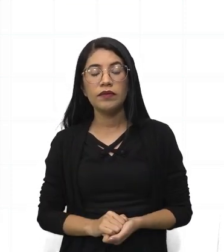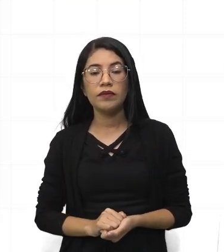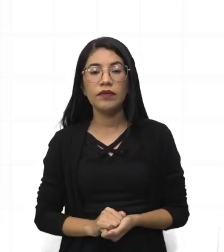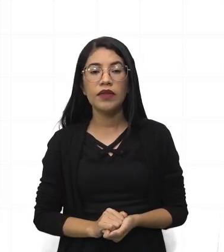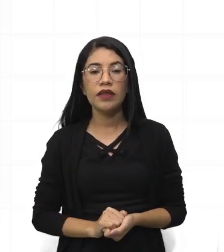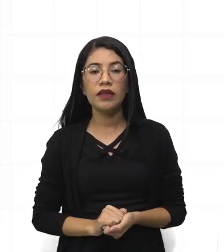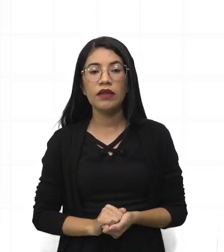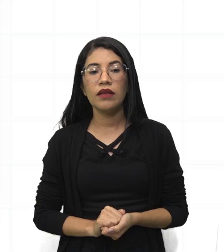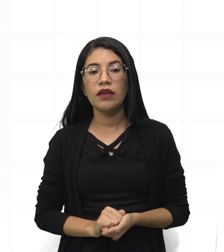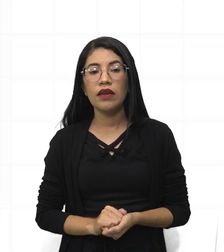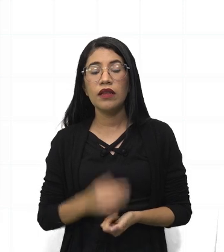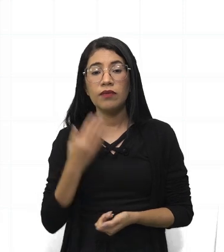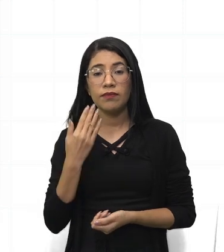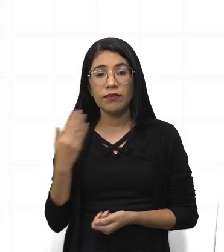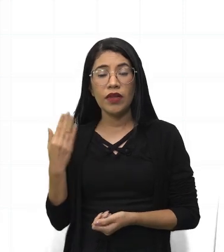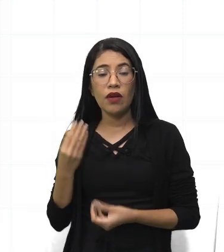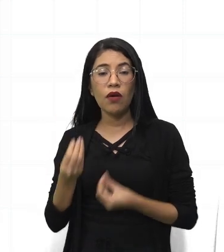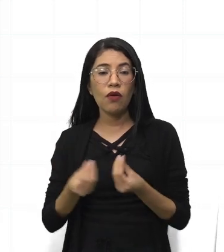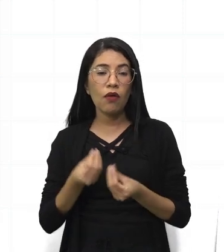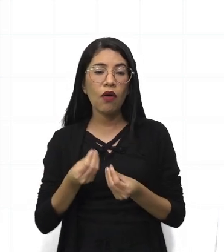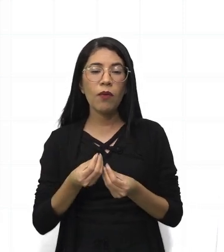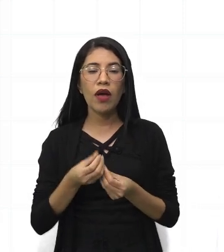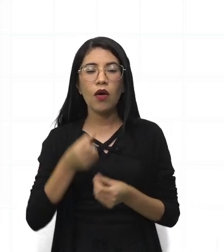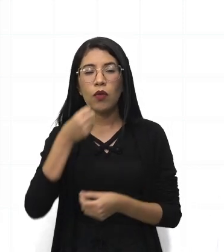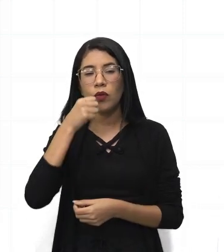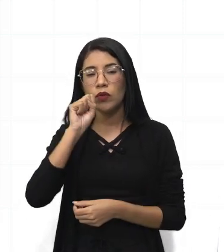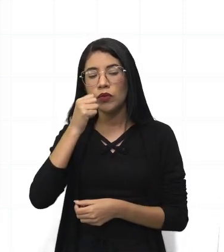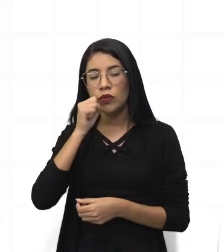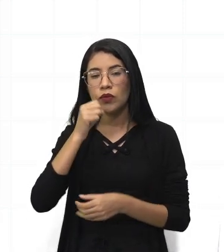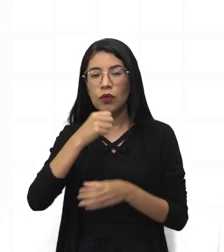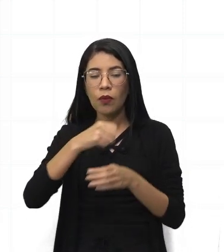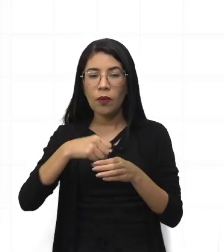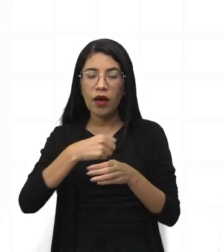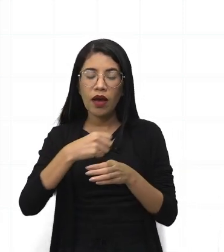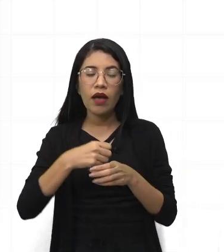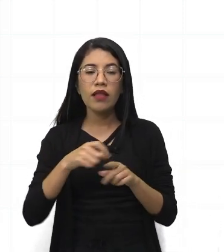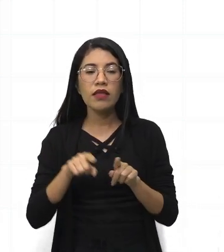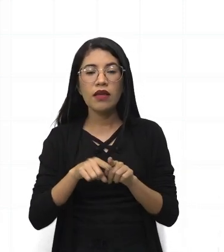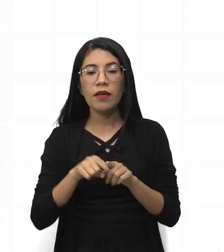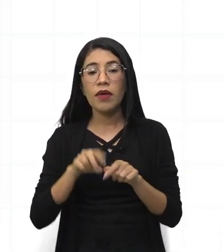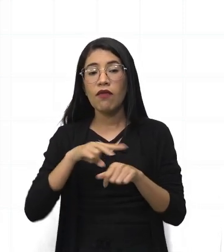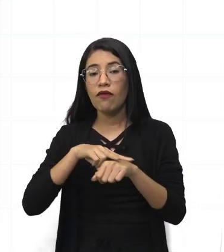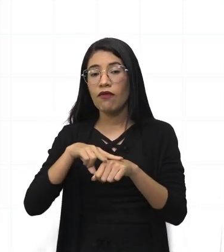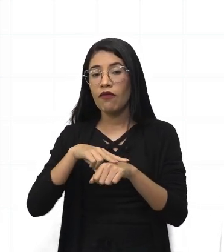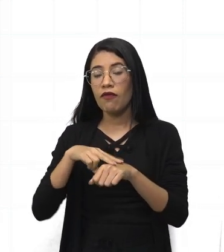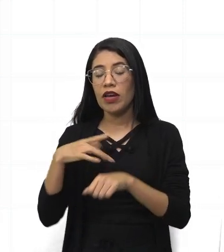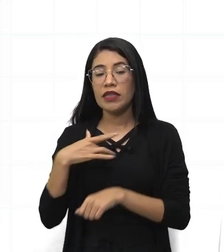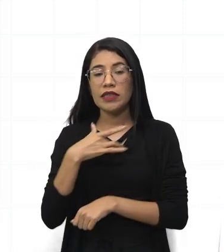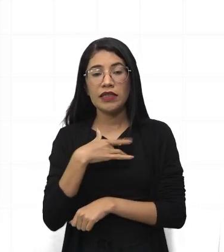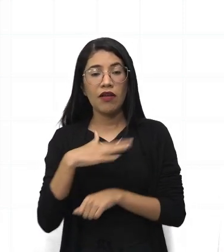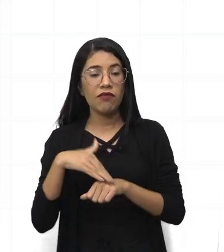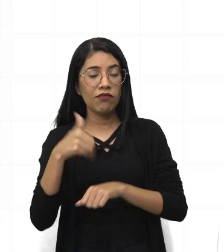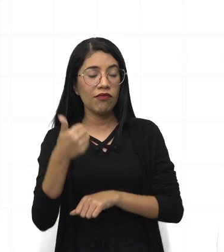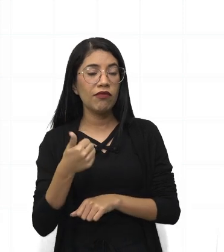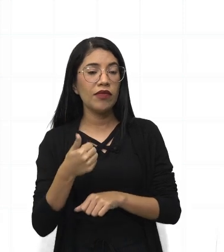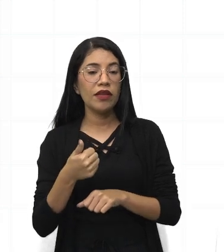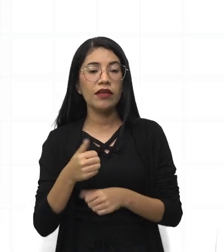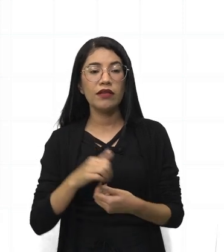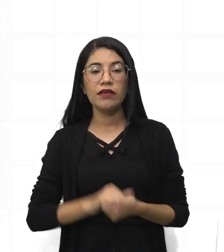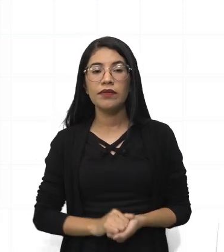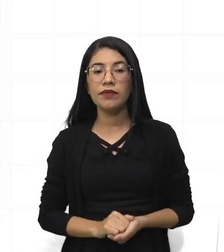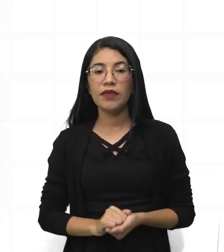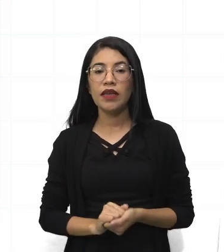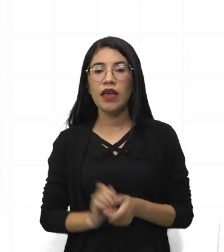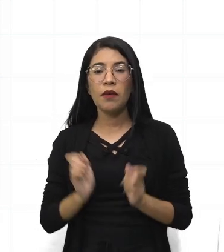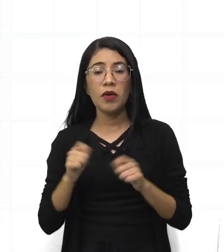vocês uma receita de um suco super saudável, né? Um suco verde que tá na moda, o suco verde,